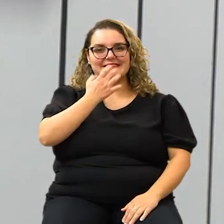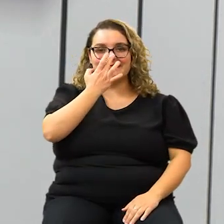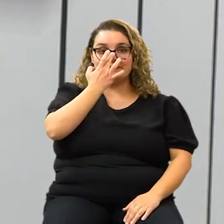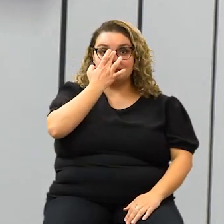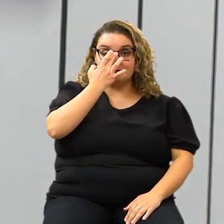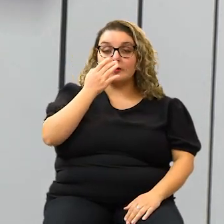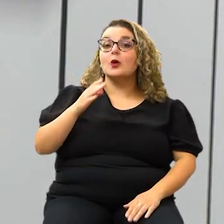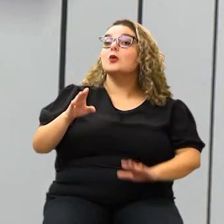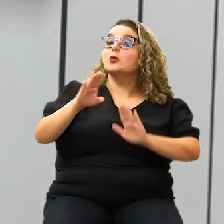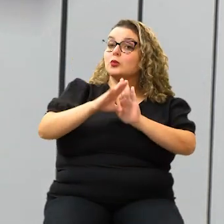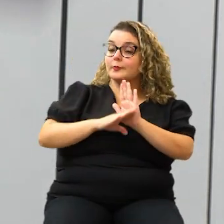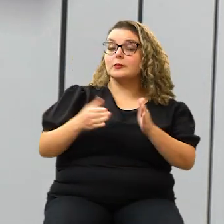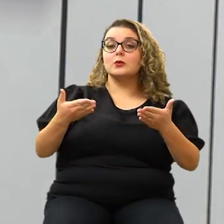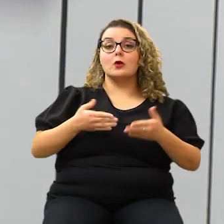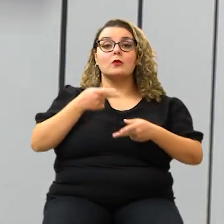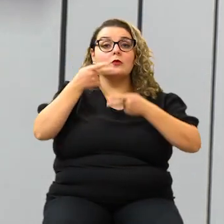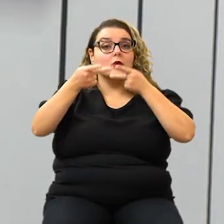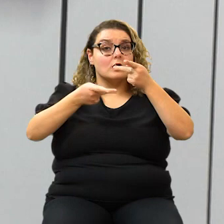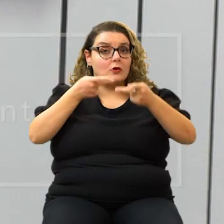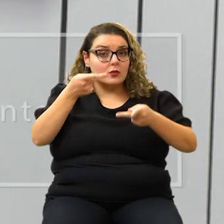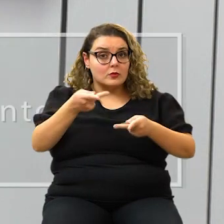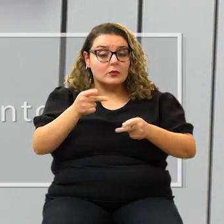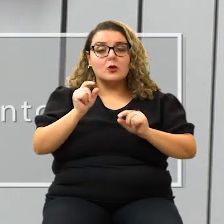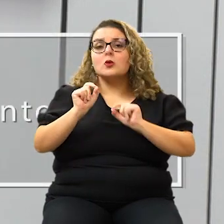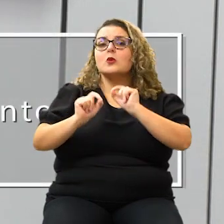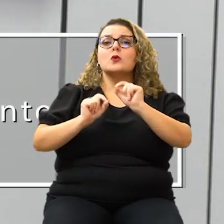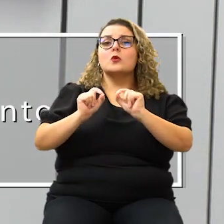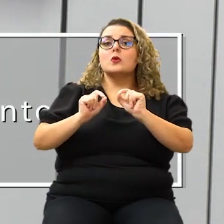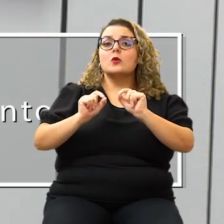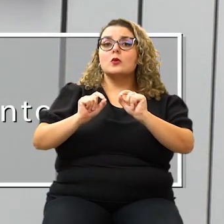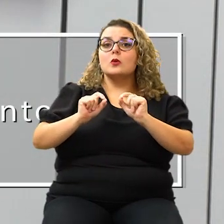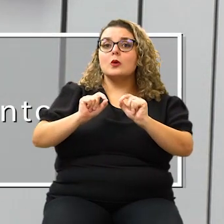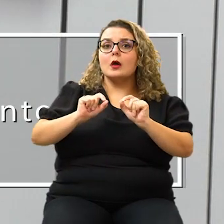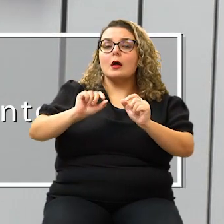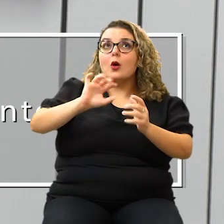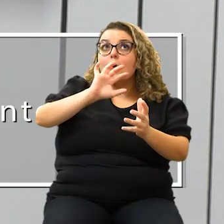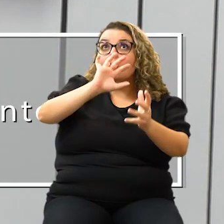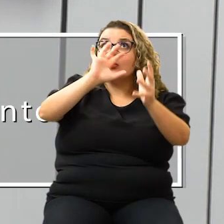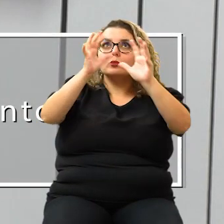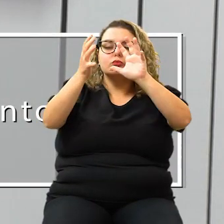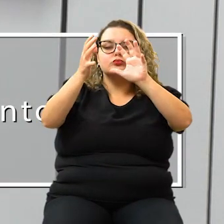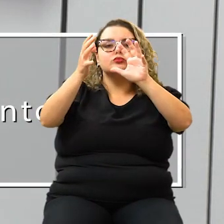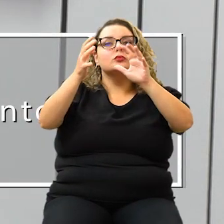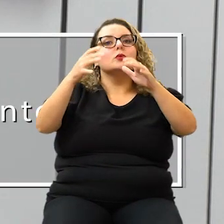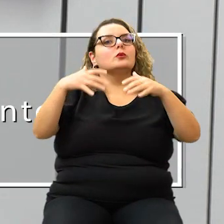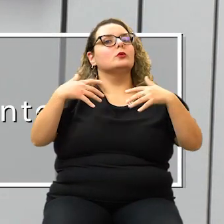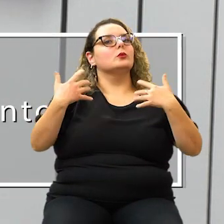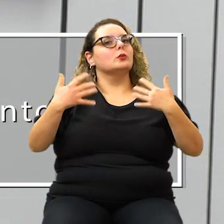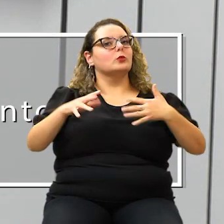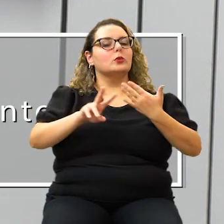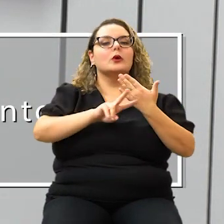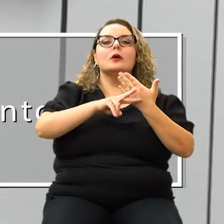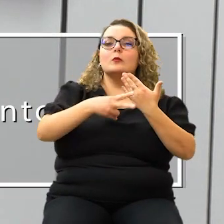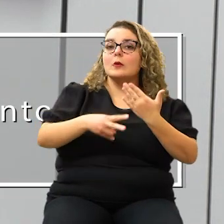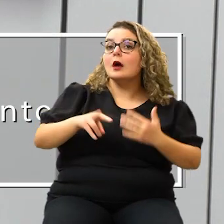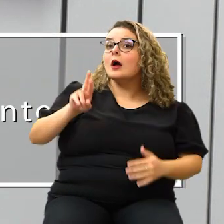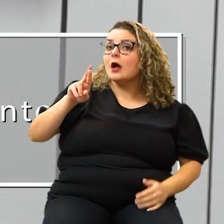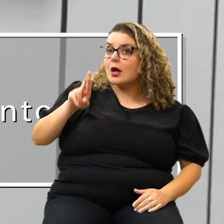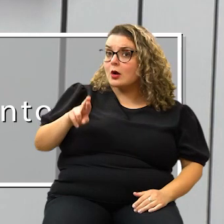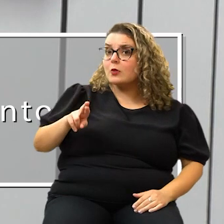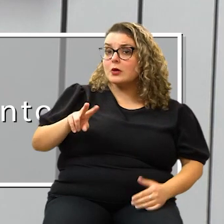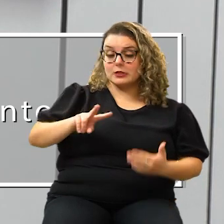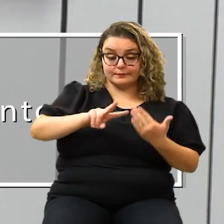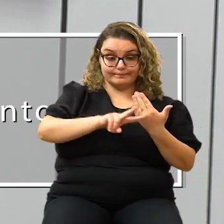Campinas. No programa de hoje vamos falar sobre as mudanças climáticas, os efeitos, as causas,